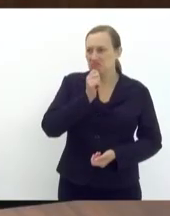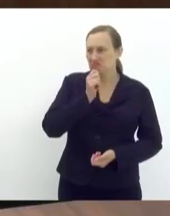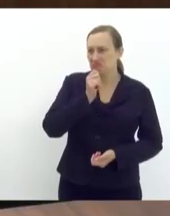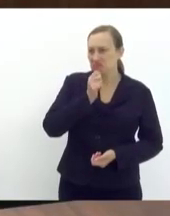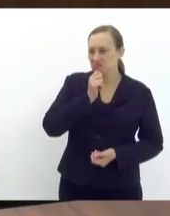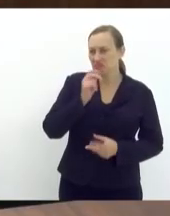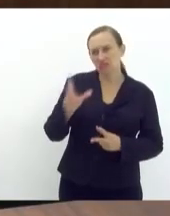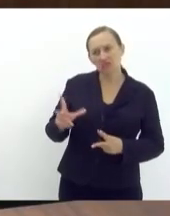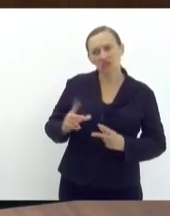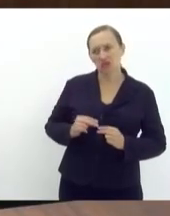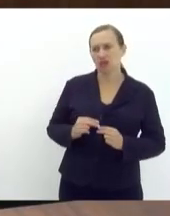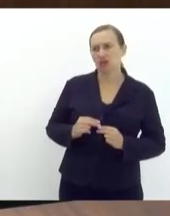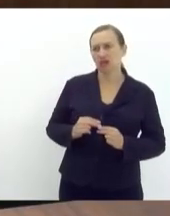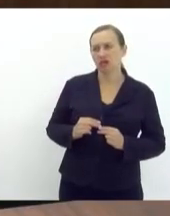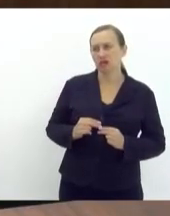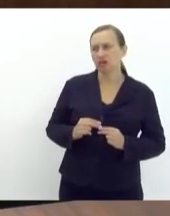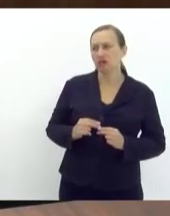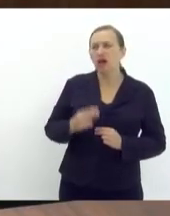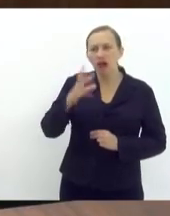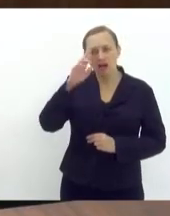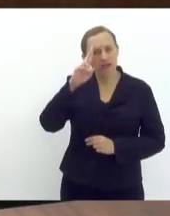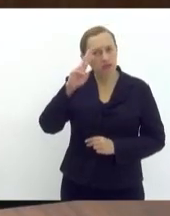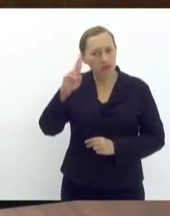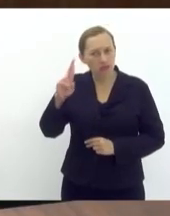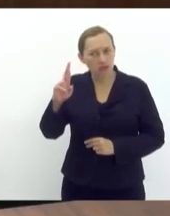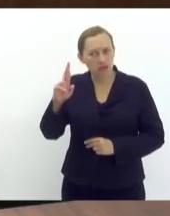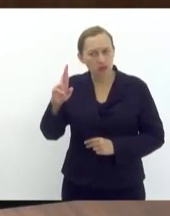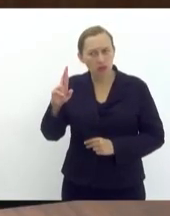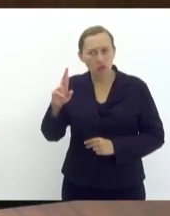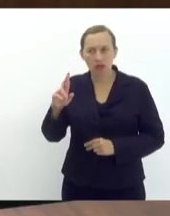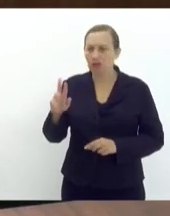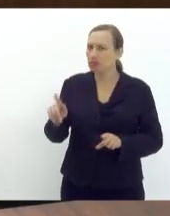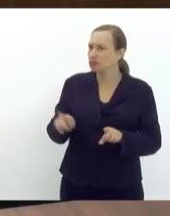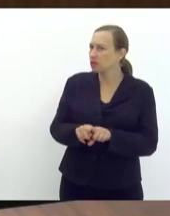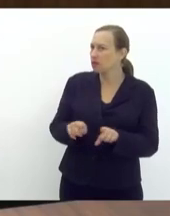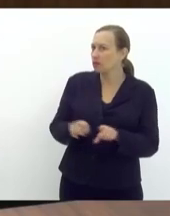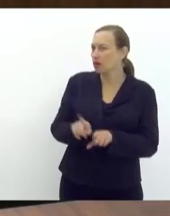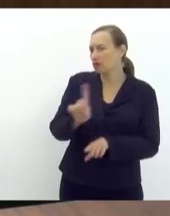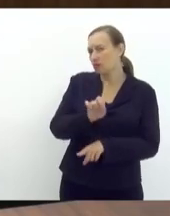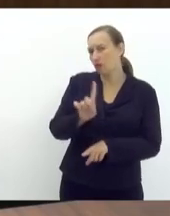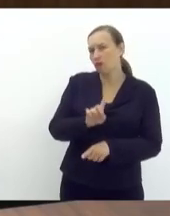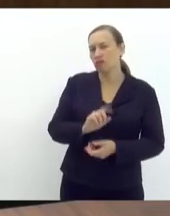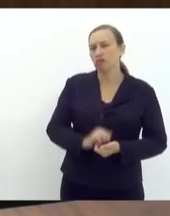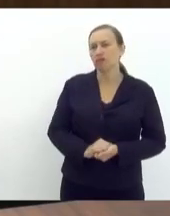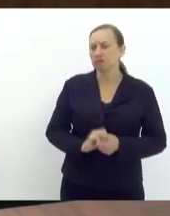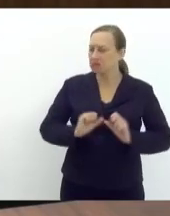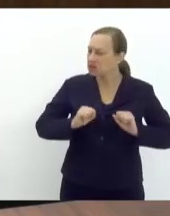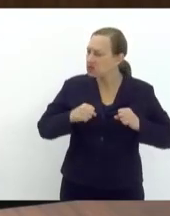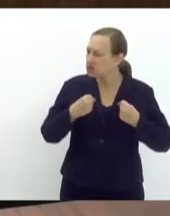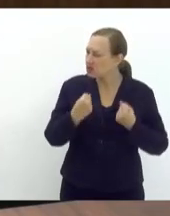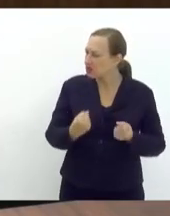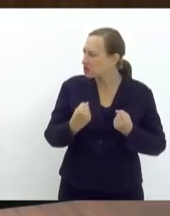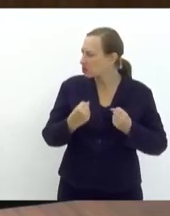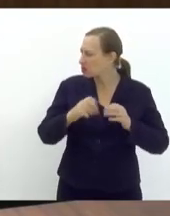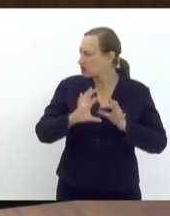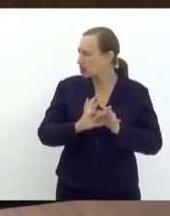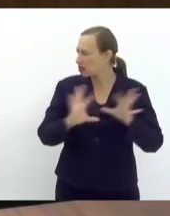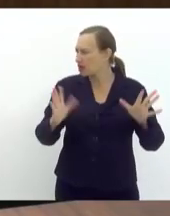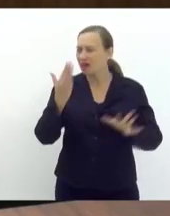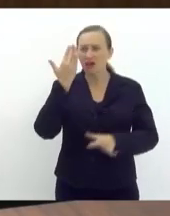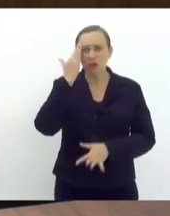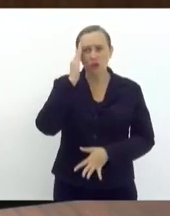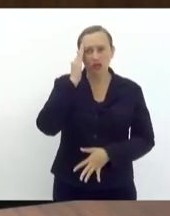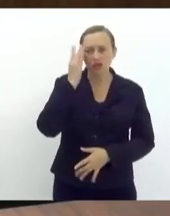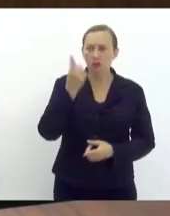vossa excelência muito menos ainda uma defensora da Liberdade do entendimento